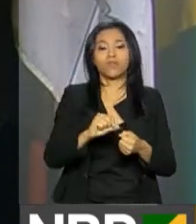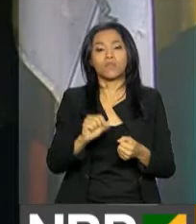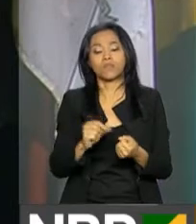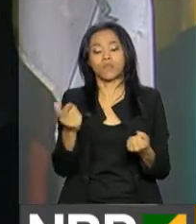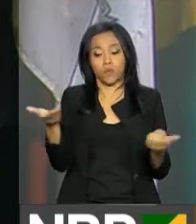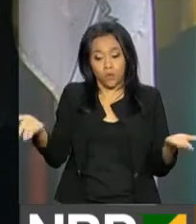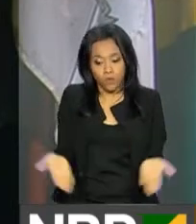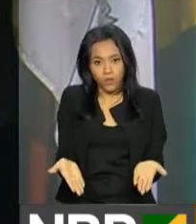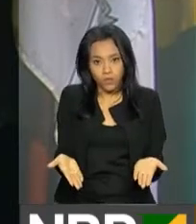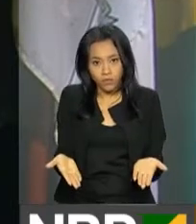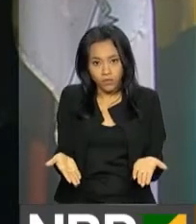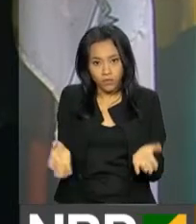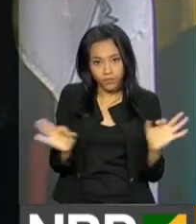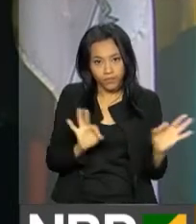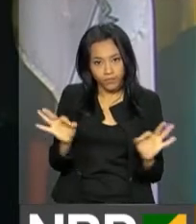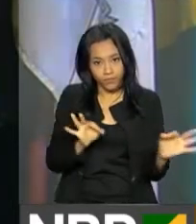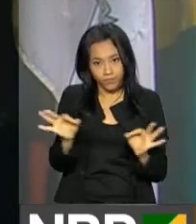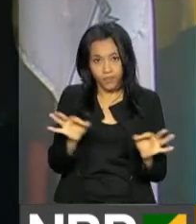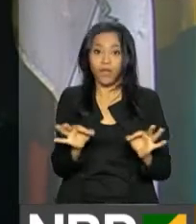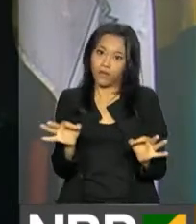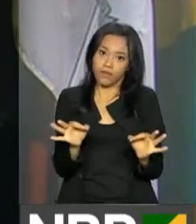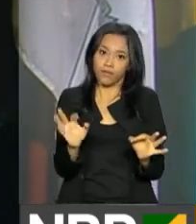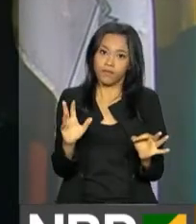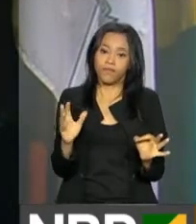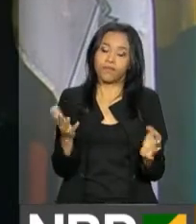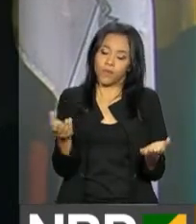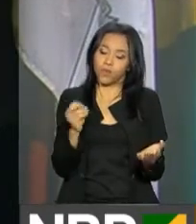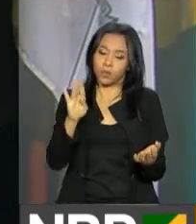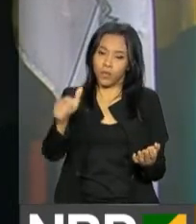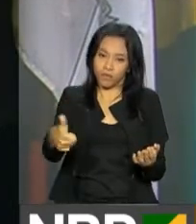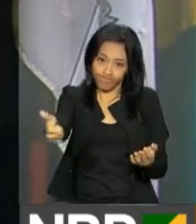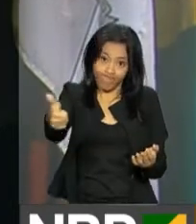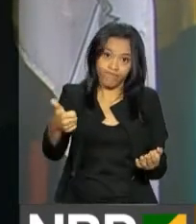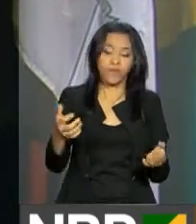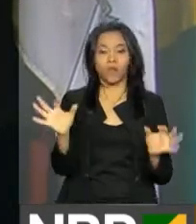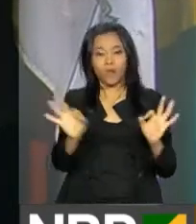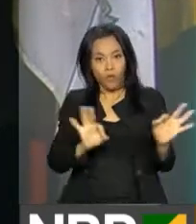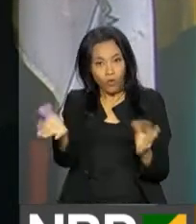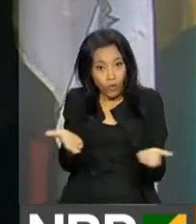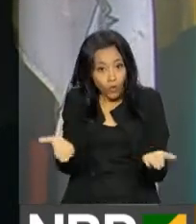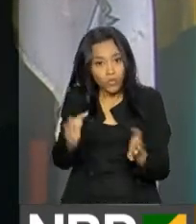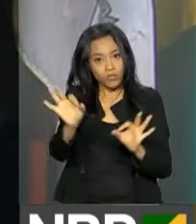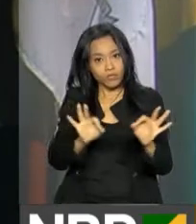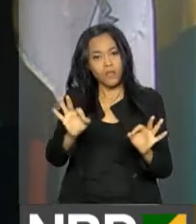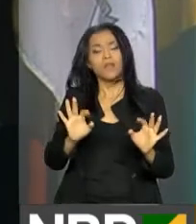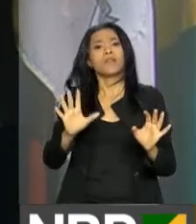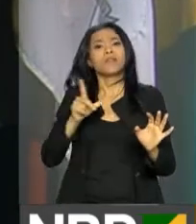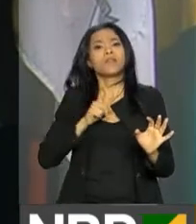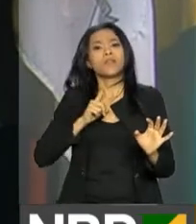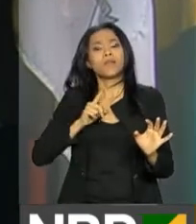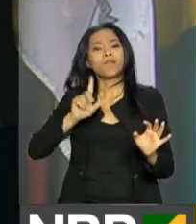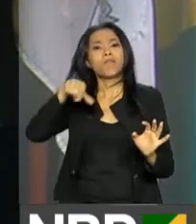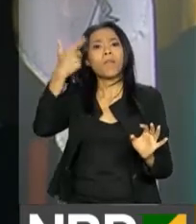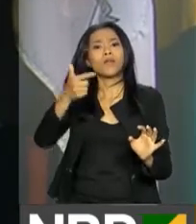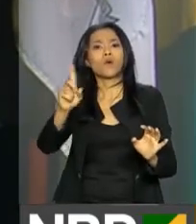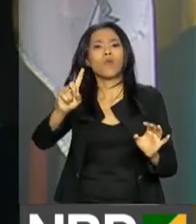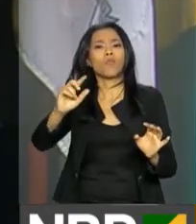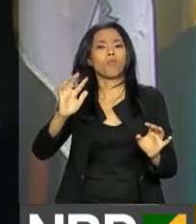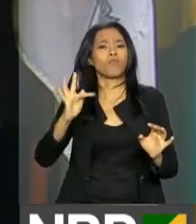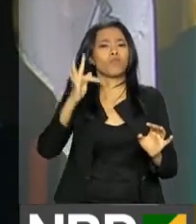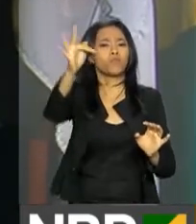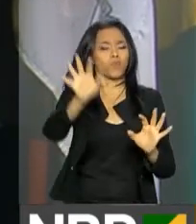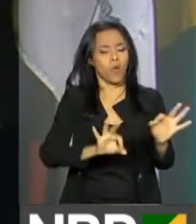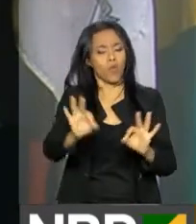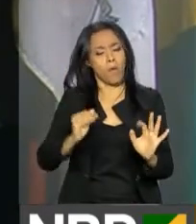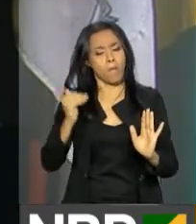hoje 1º que historicamente será reconhecido tudo bem mas que tem mandamento muito mais próspero no futuro ou seja